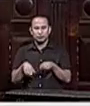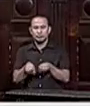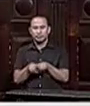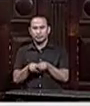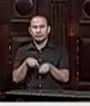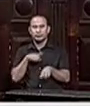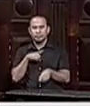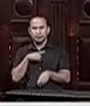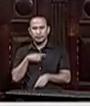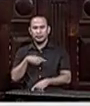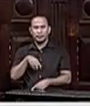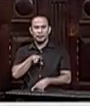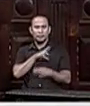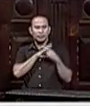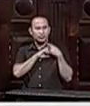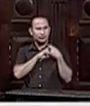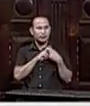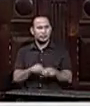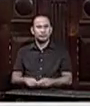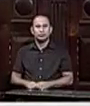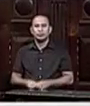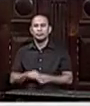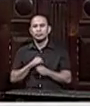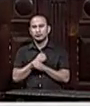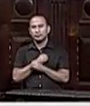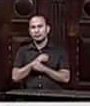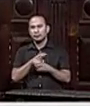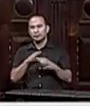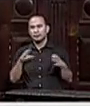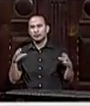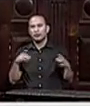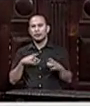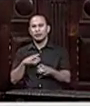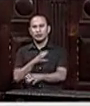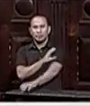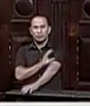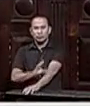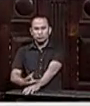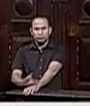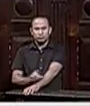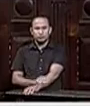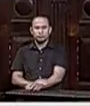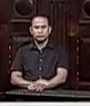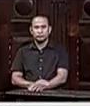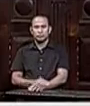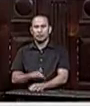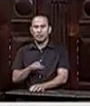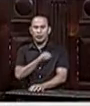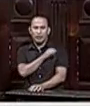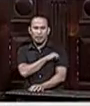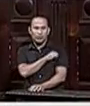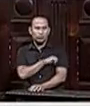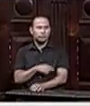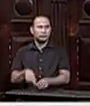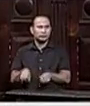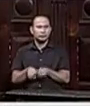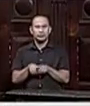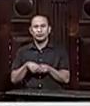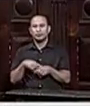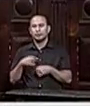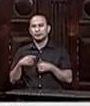quais, não tenho dúvida, ampliar o repertório cultural dos seus alunos, enfim, da comunidade escolar como um